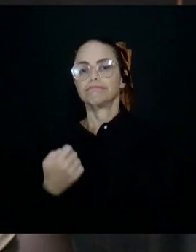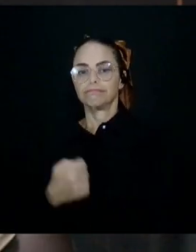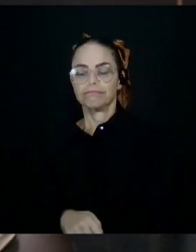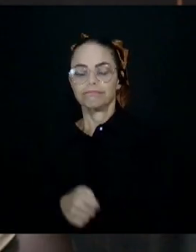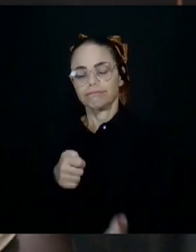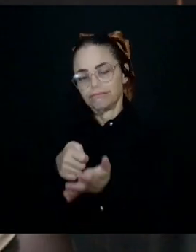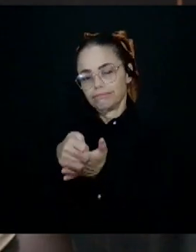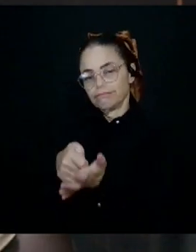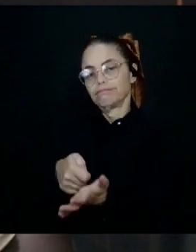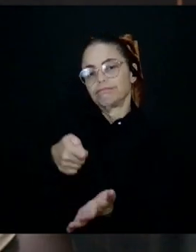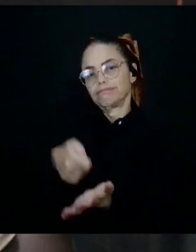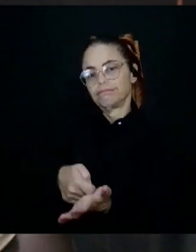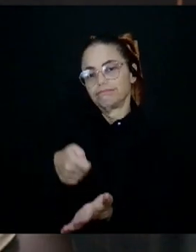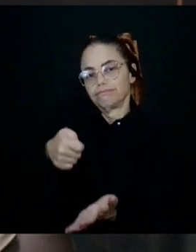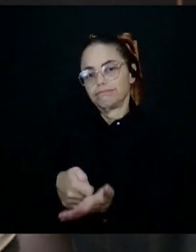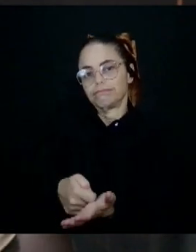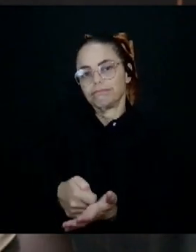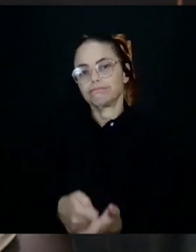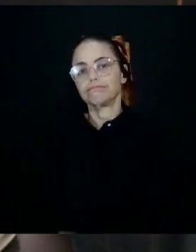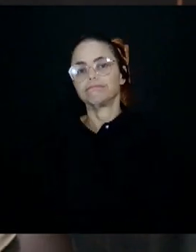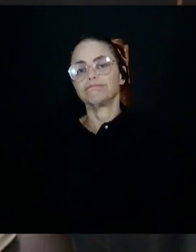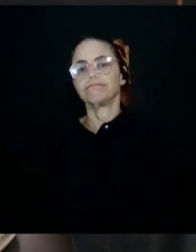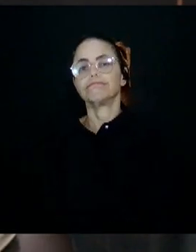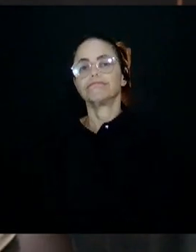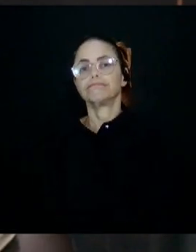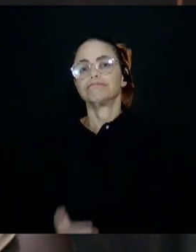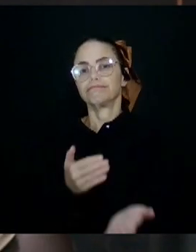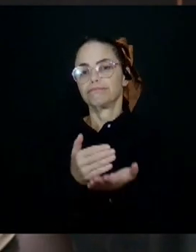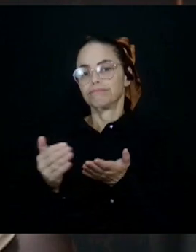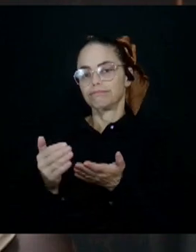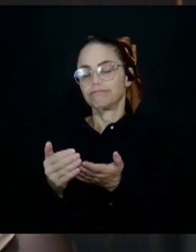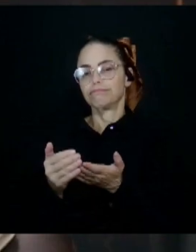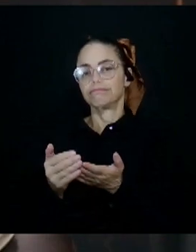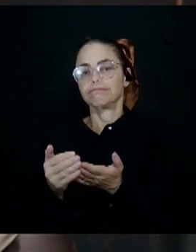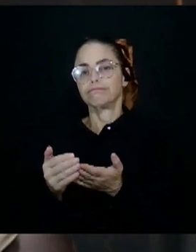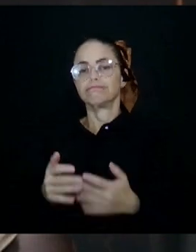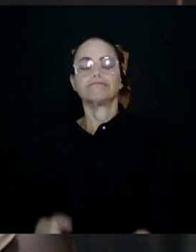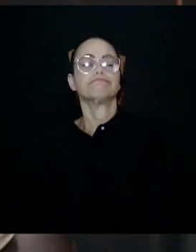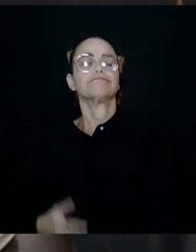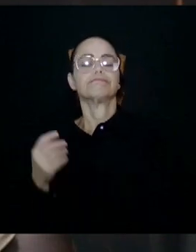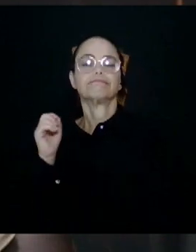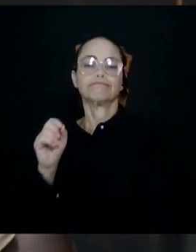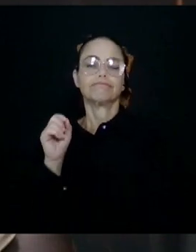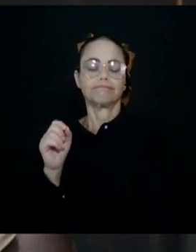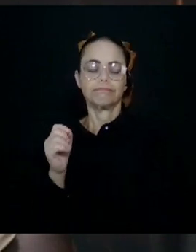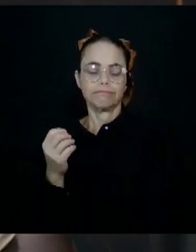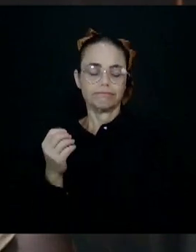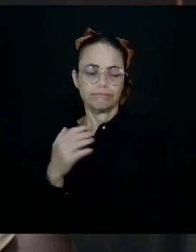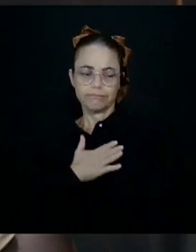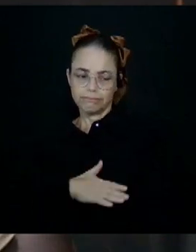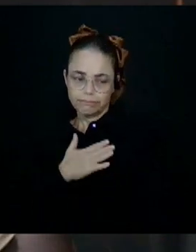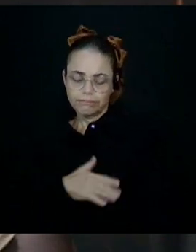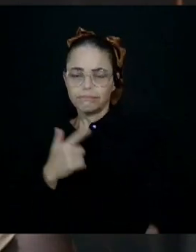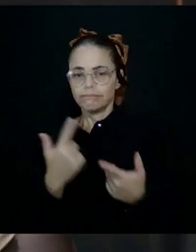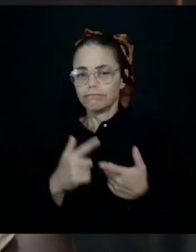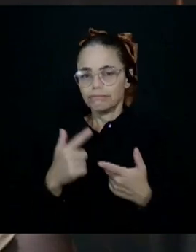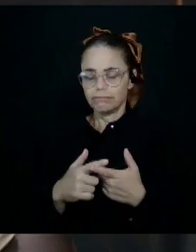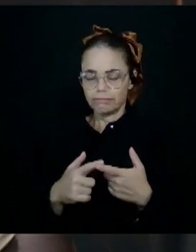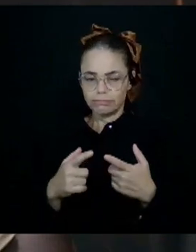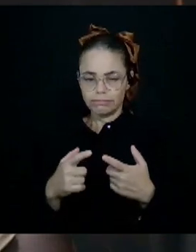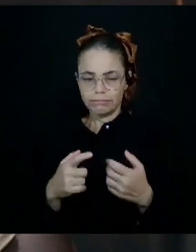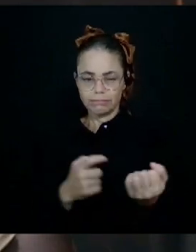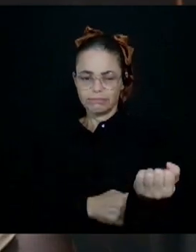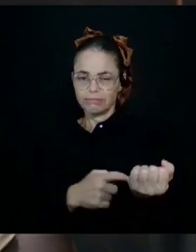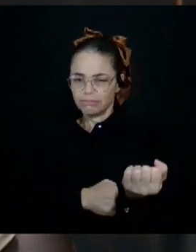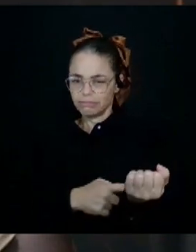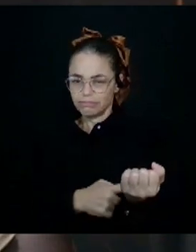E aí começa uma deslegitimação, no sentido de, mas calma, né? Por que você tá nervosa? Por que você